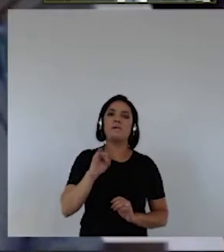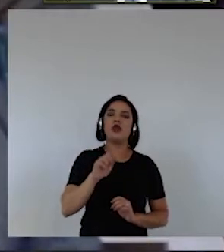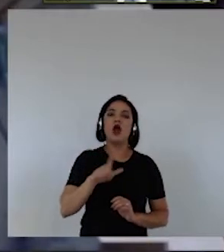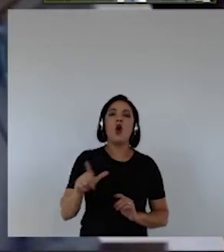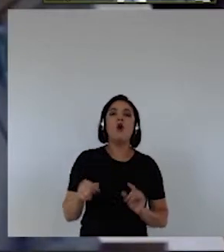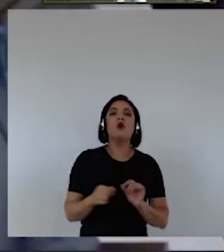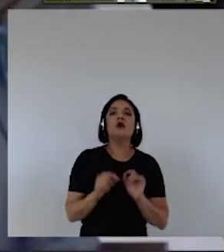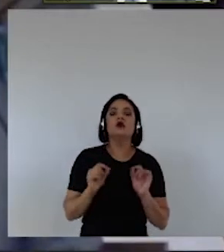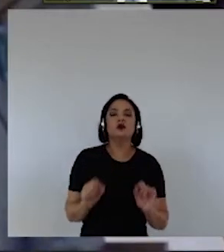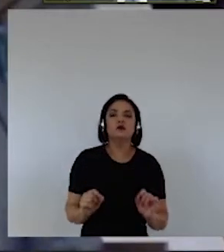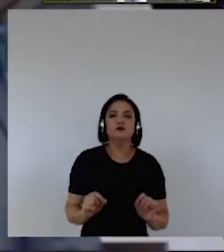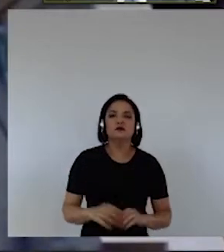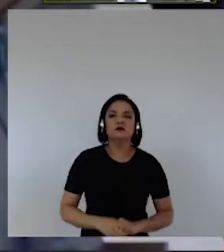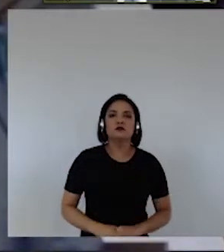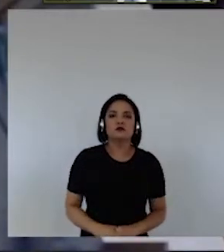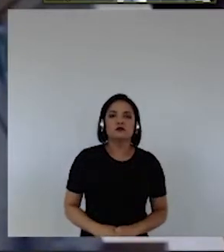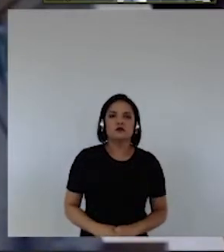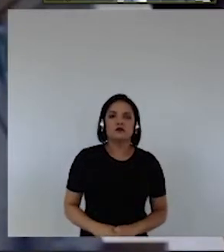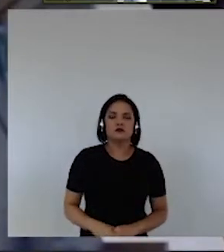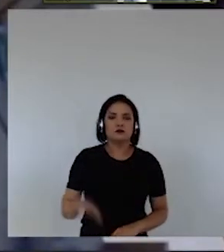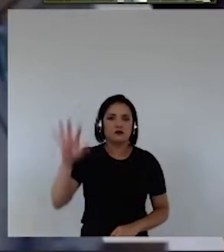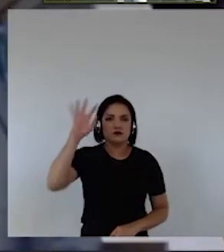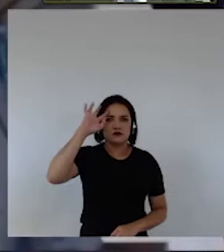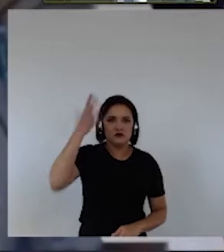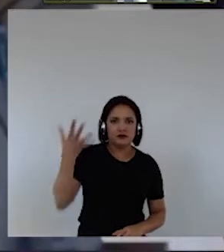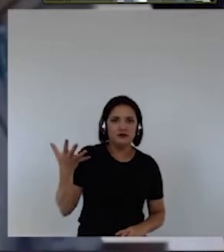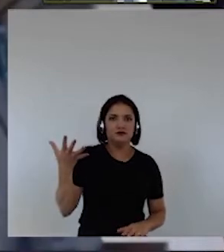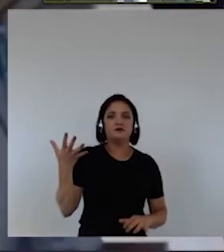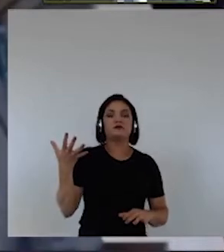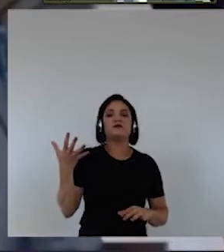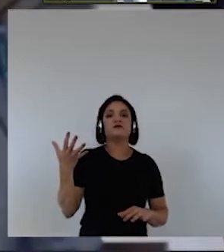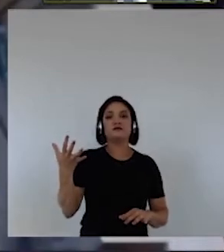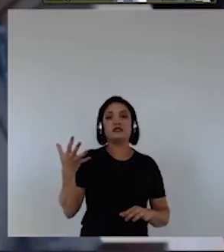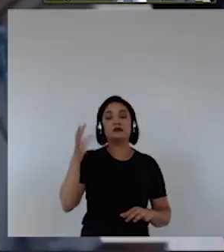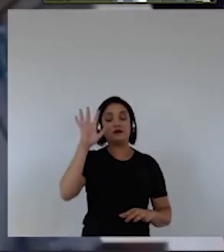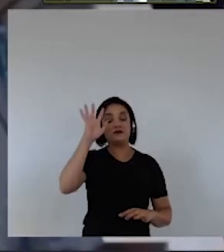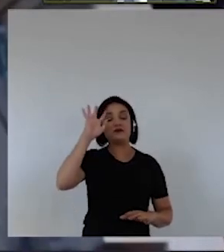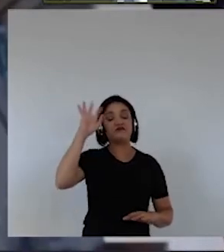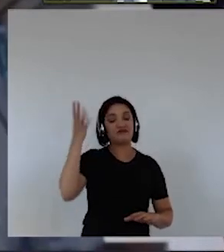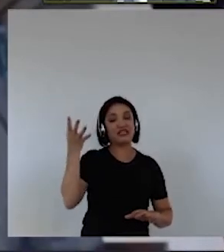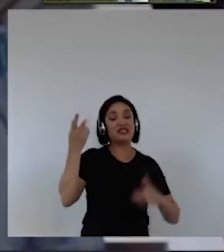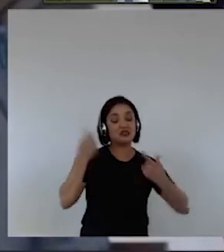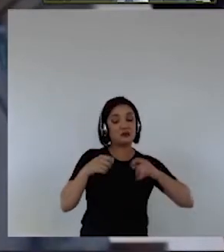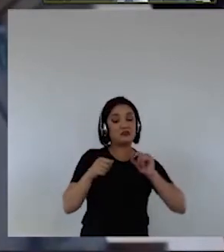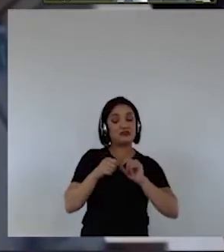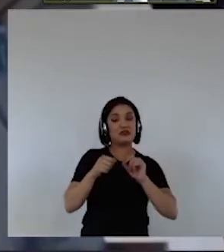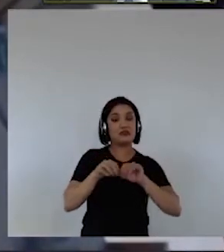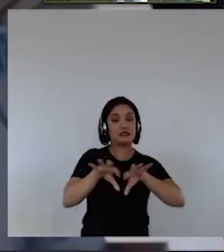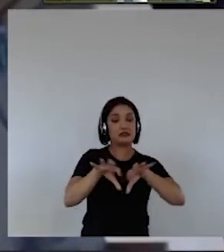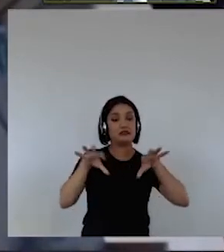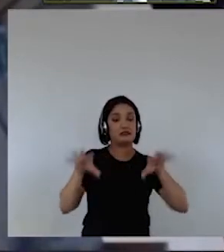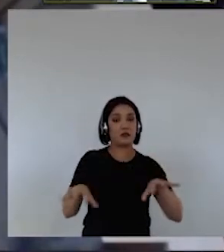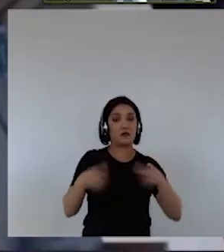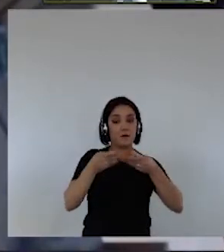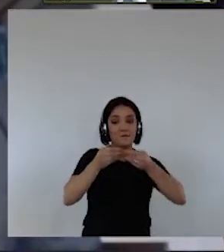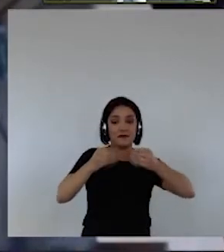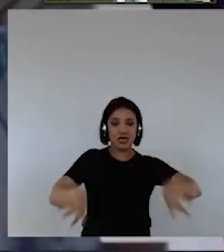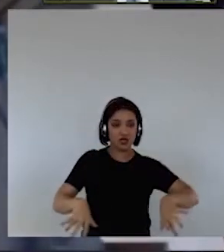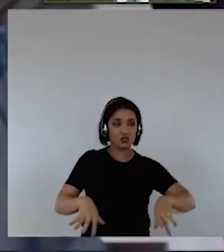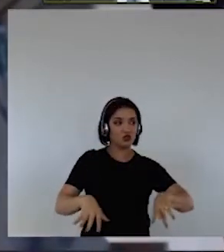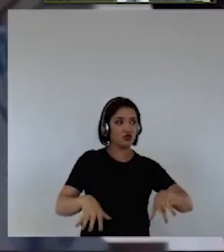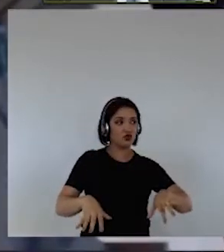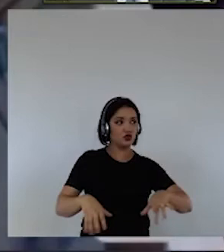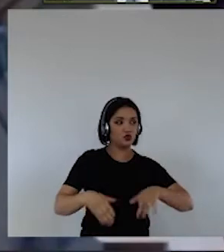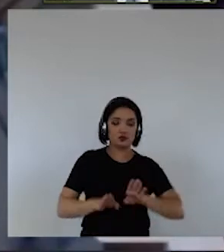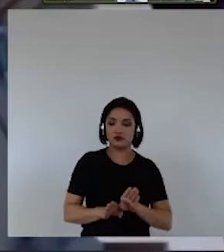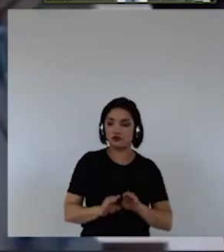ele fez uma certa decisão, já que ele é salomônico, fez uma decisão salomônica e dividiu os prejuízos. Quer dizer,